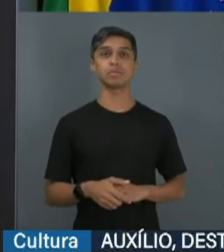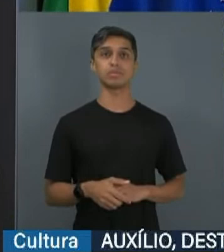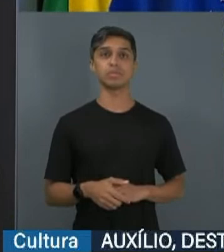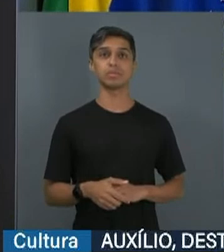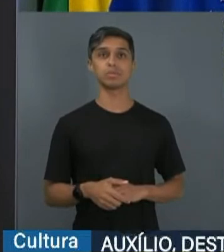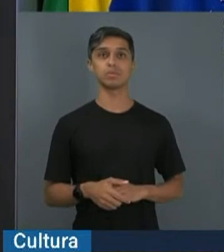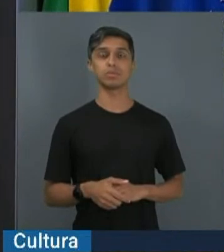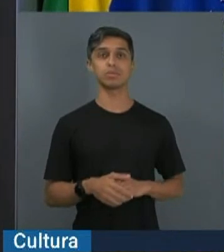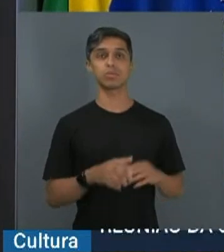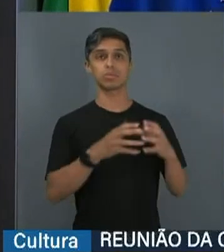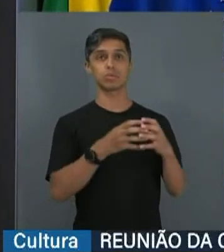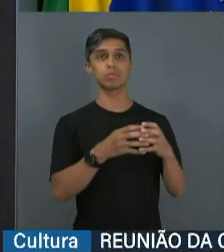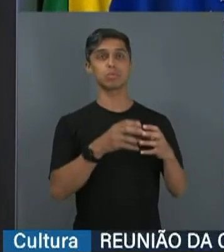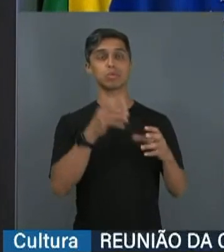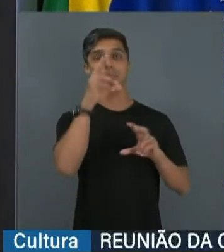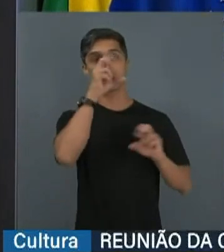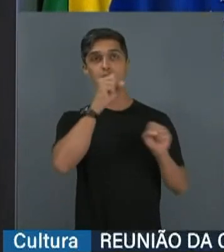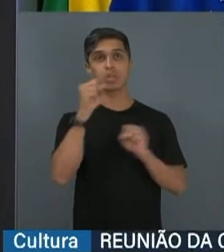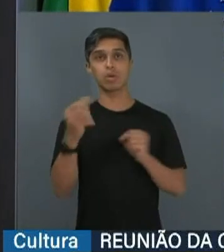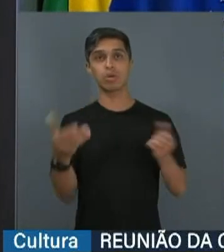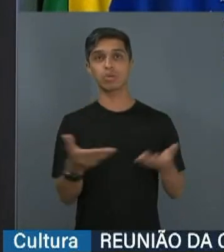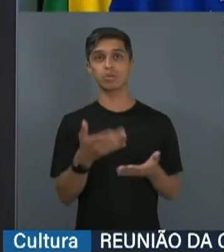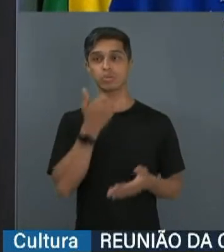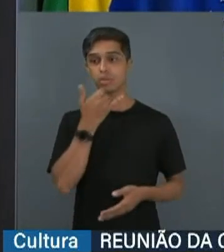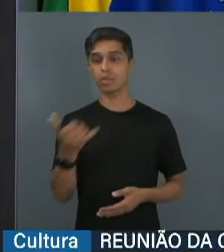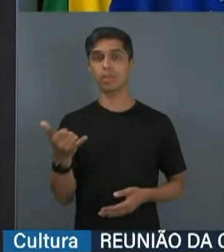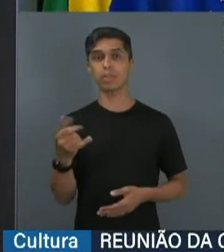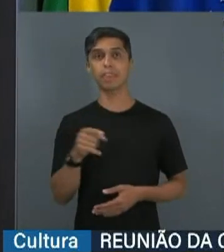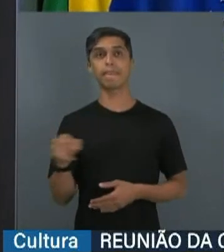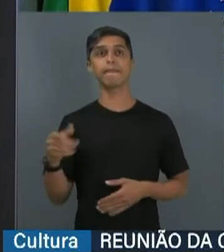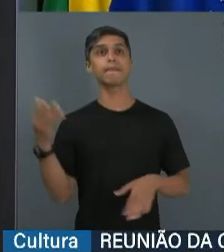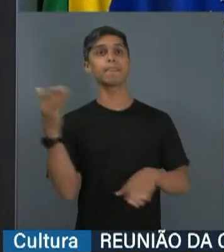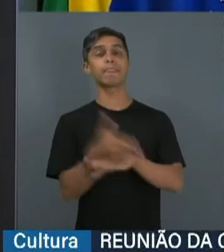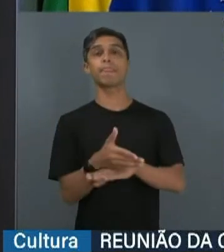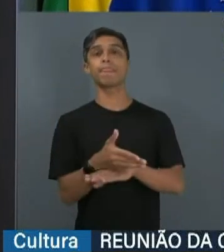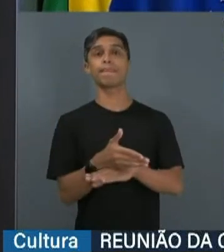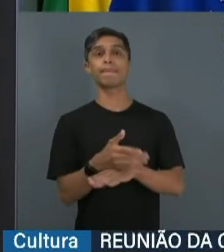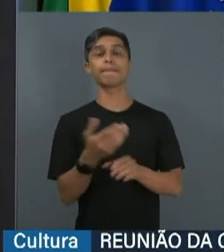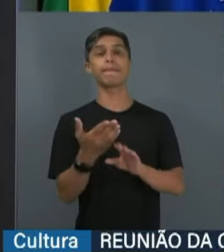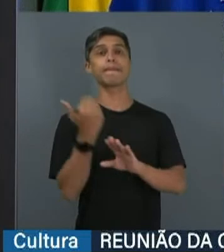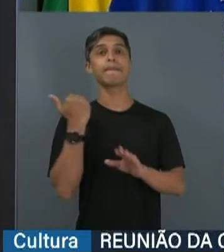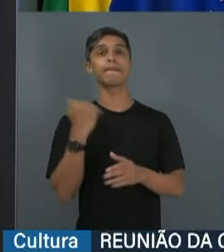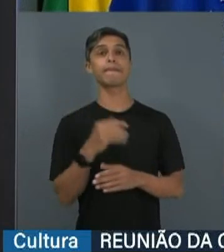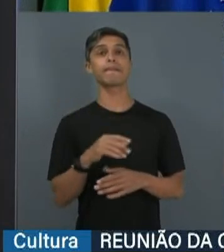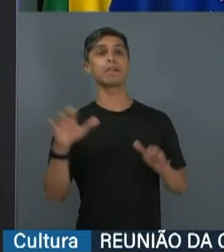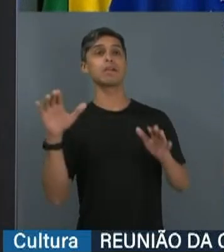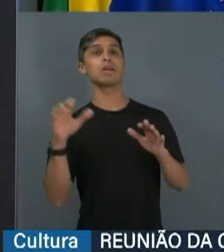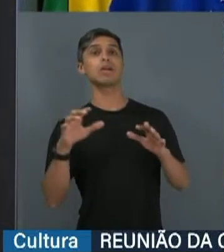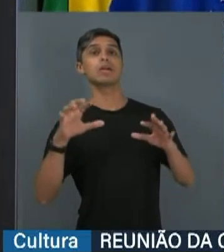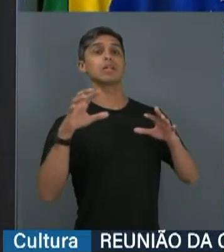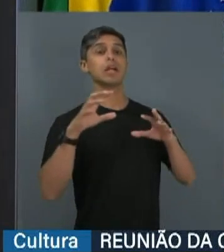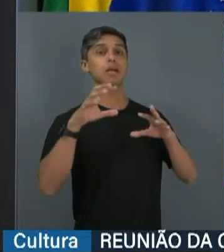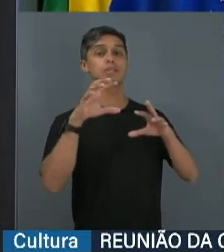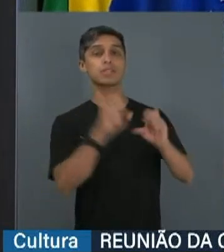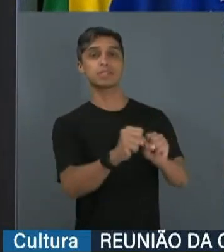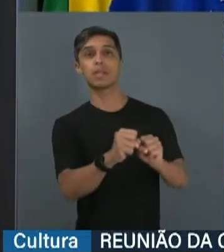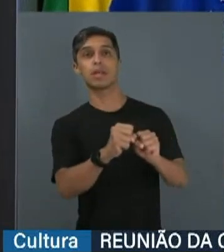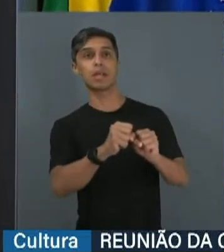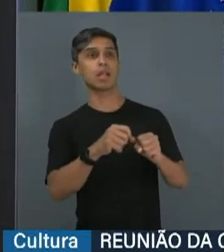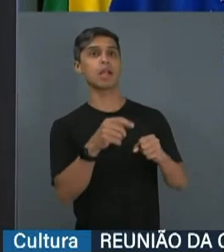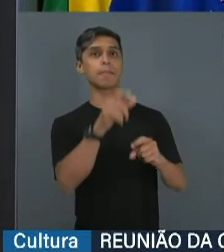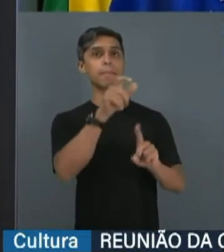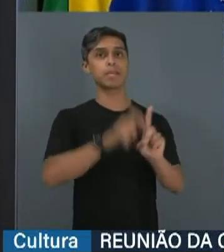do grupo que está no poder hoje, entraram, sabe com o quê? Na época, sequestraram banco com